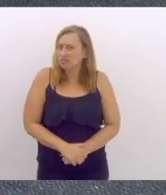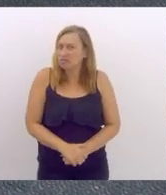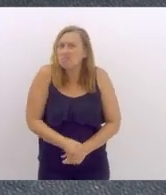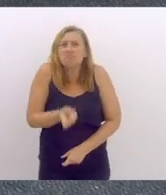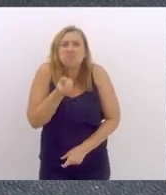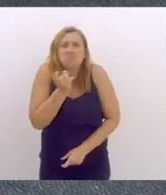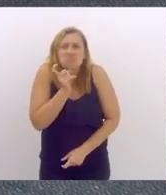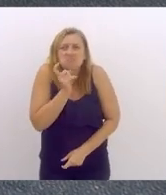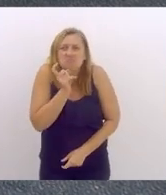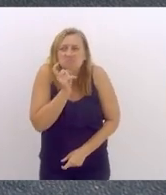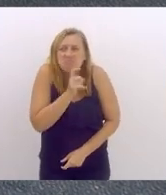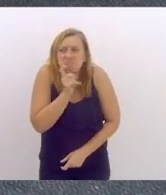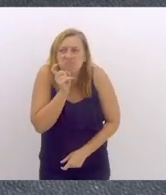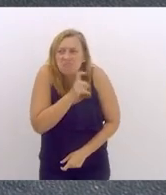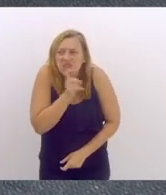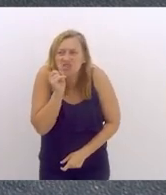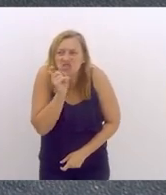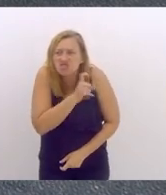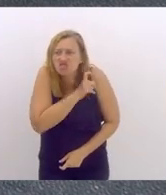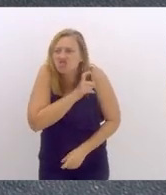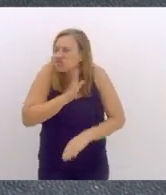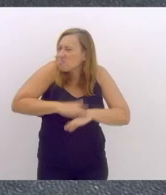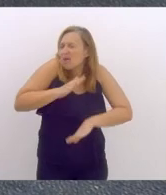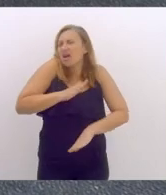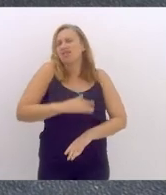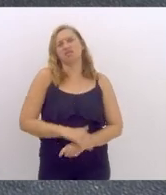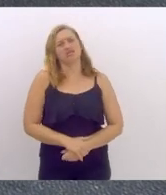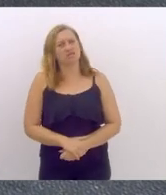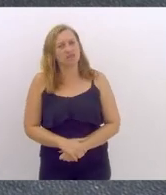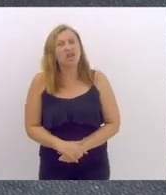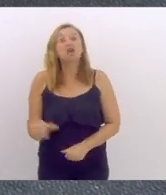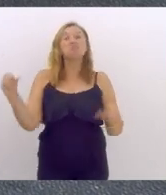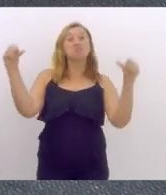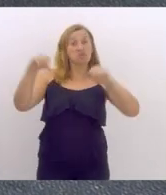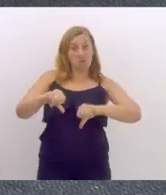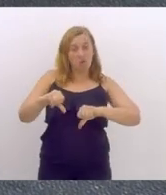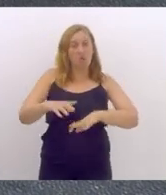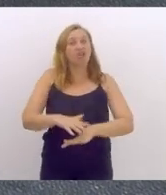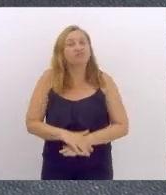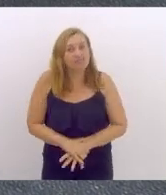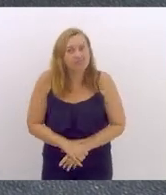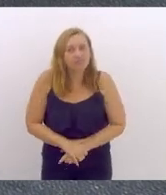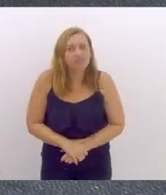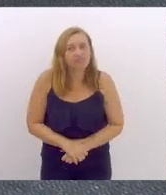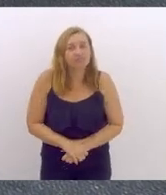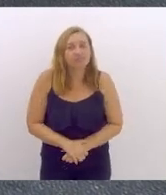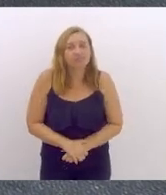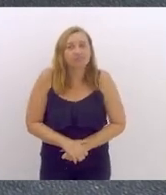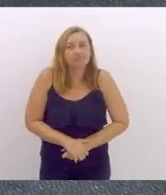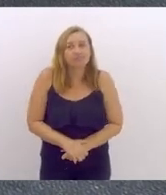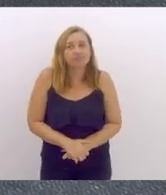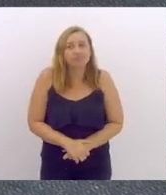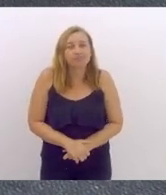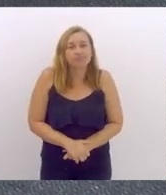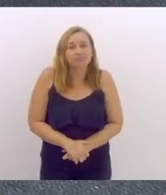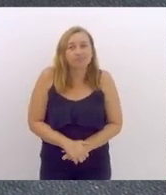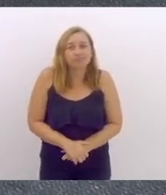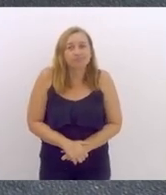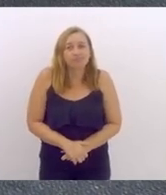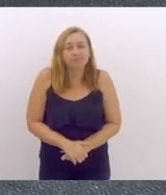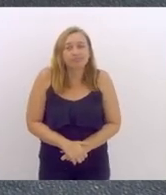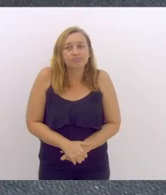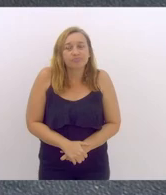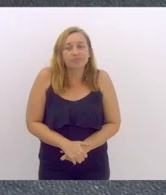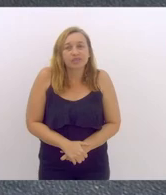mente de mais dente demais e o pior que existe é o seguinte é que ele